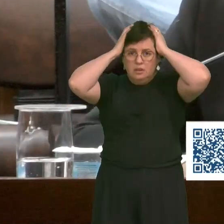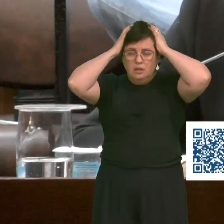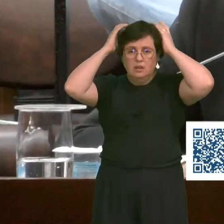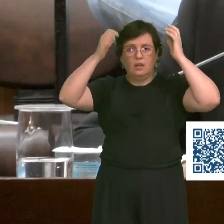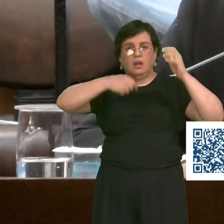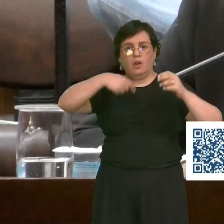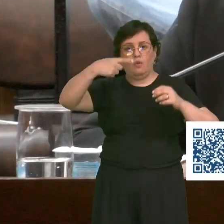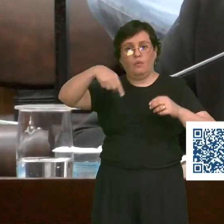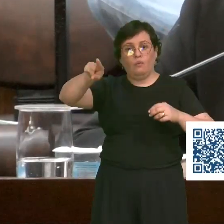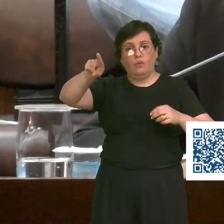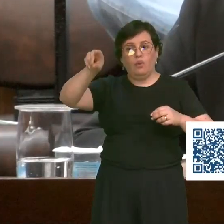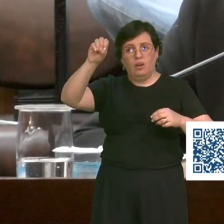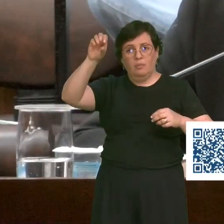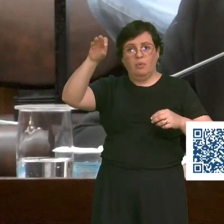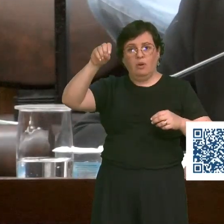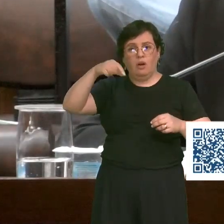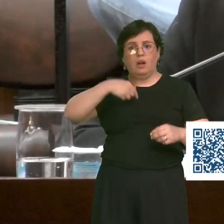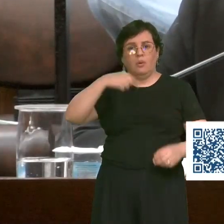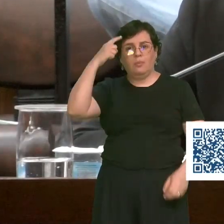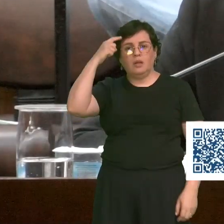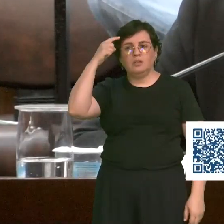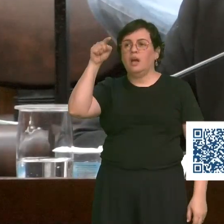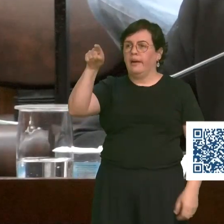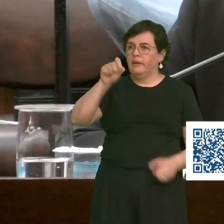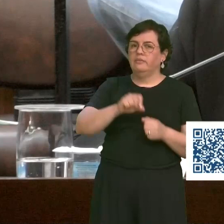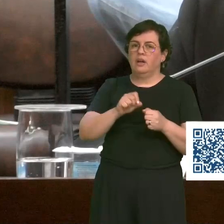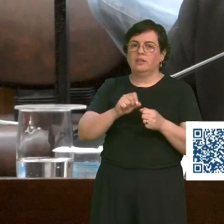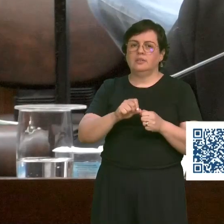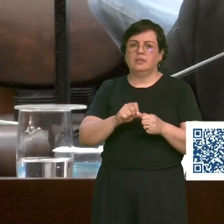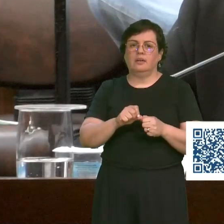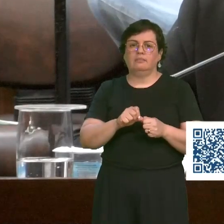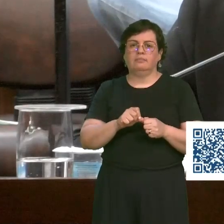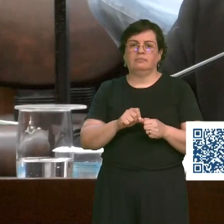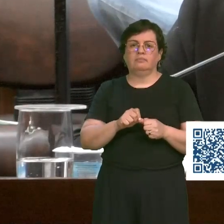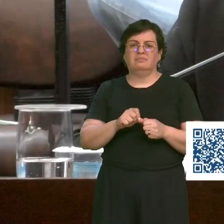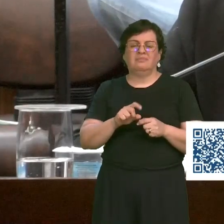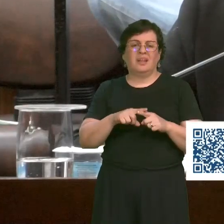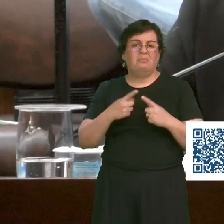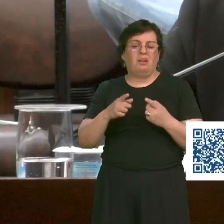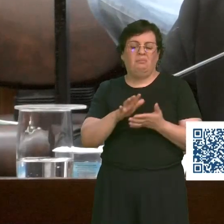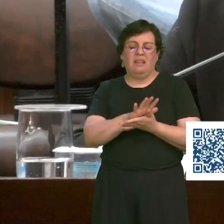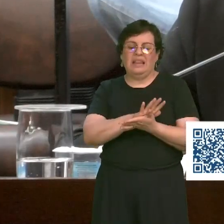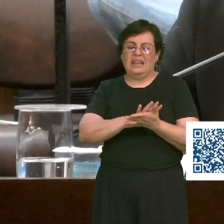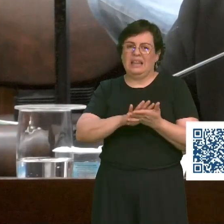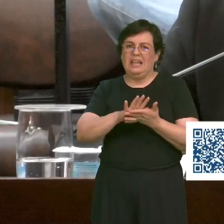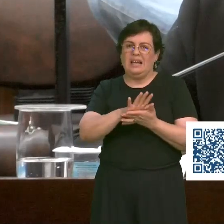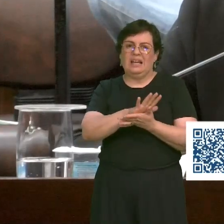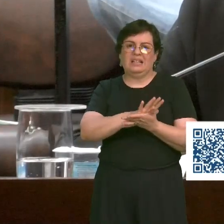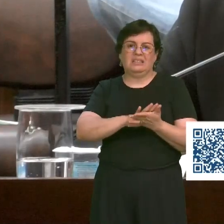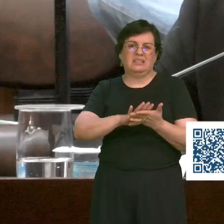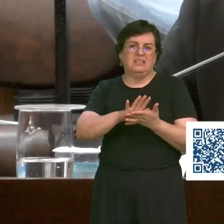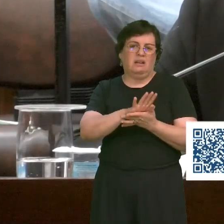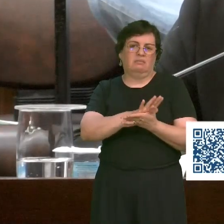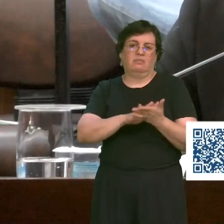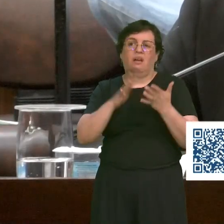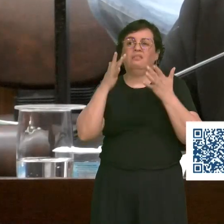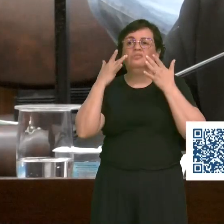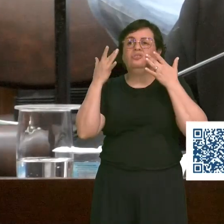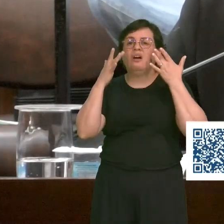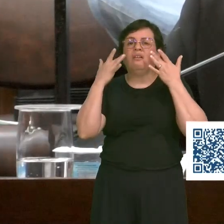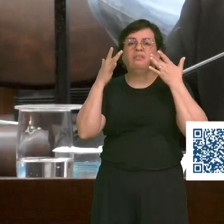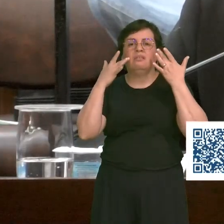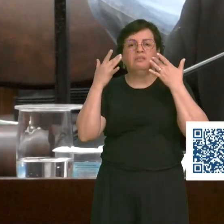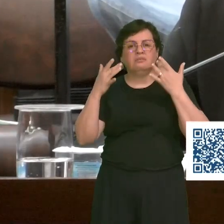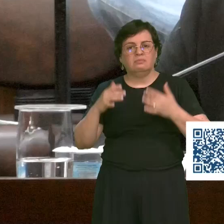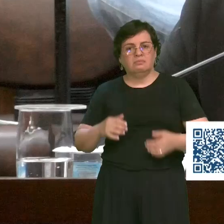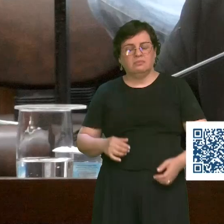eu fui embora eu achei que ele fosse tomar um mínimo de providência nada tomou nada relatos que